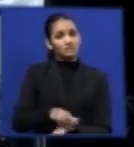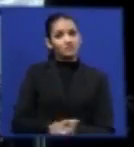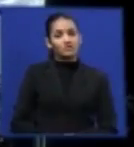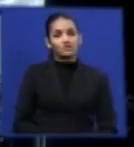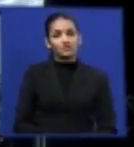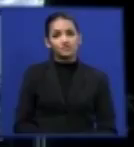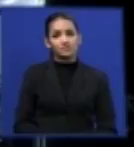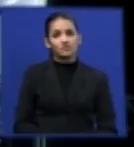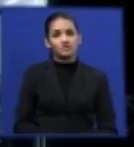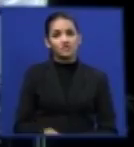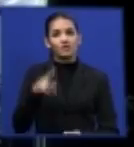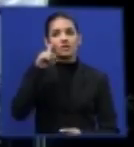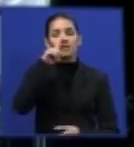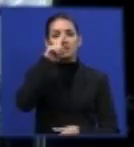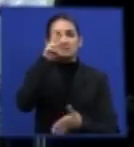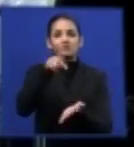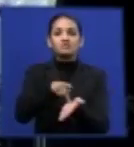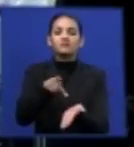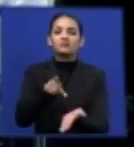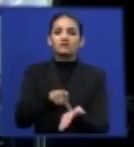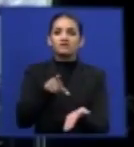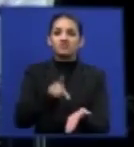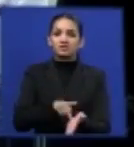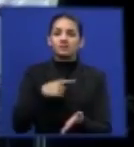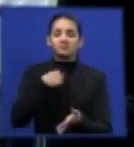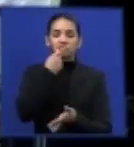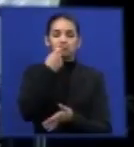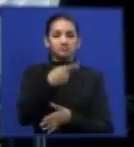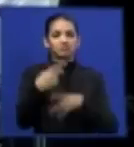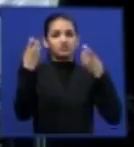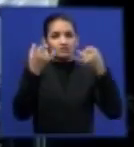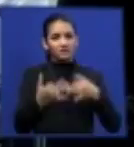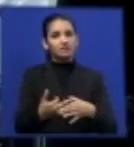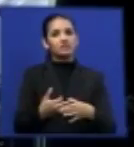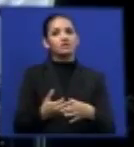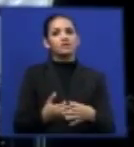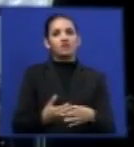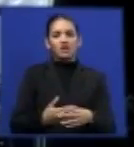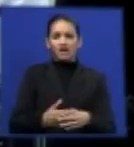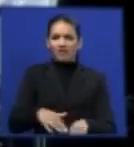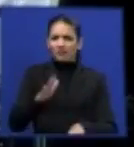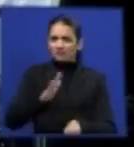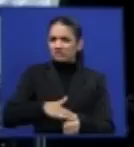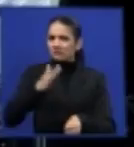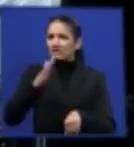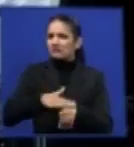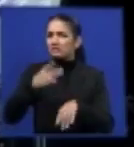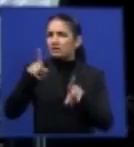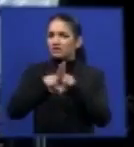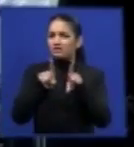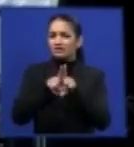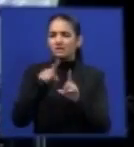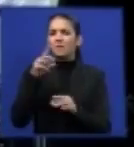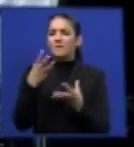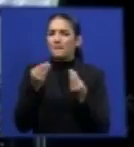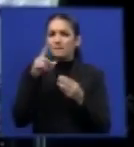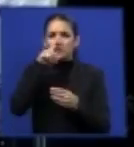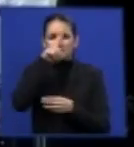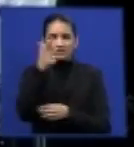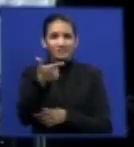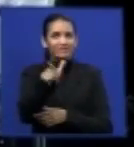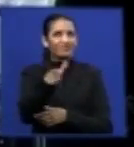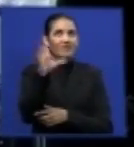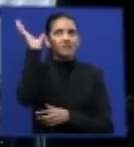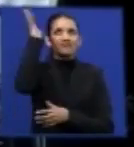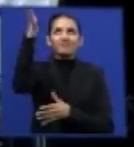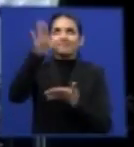eh excelentíssima senhora ministra senhores ministros é elevado é elevado e não há H uma boa solução e